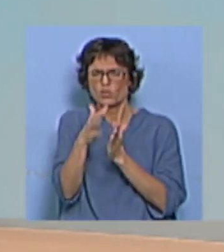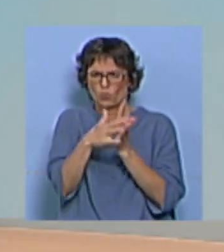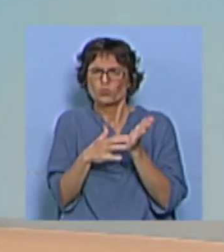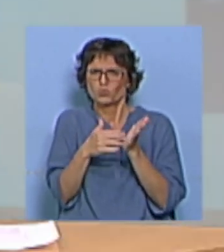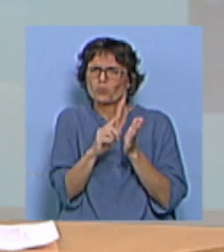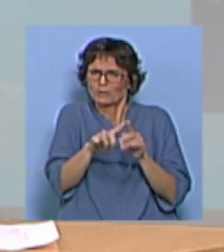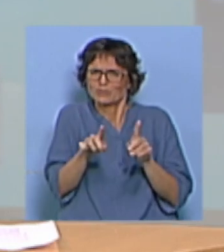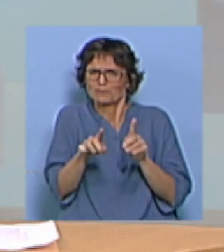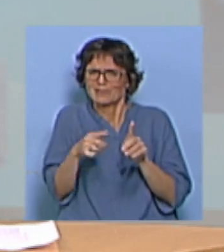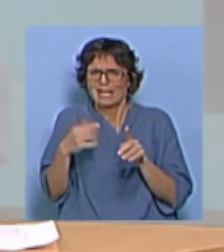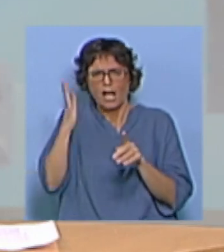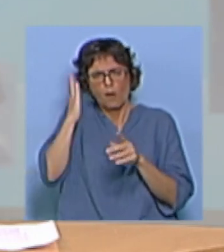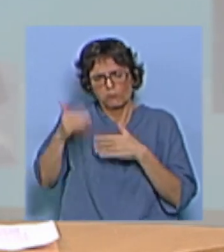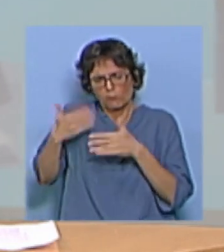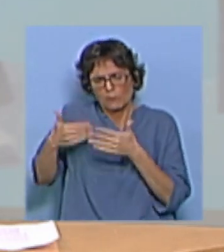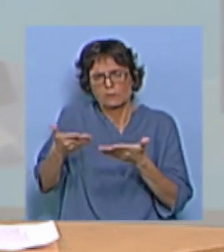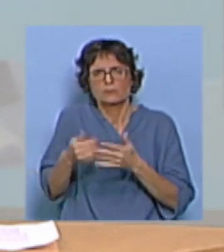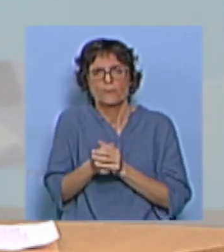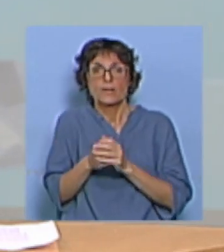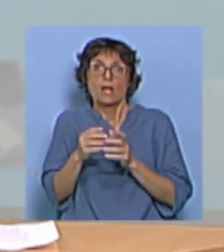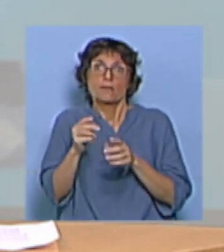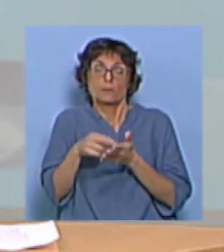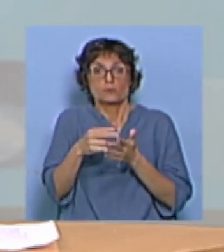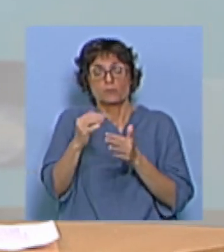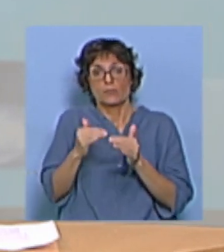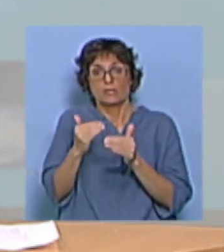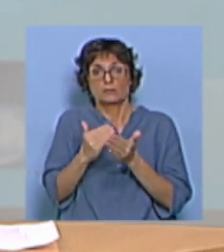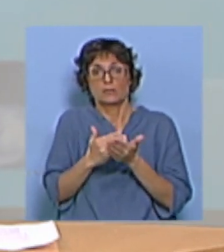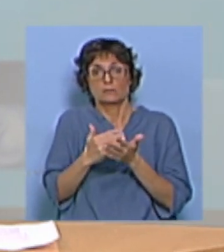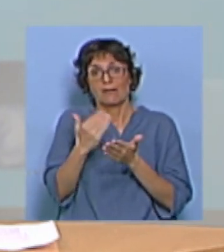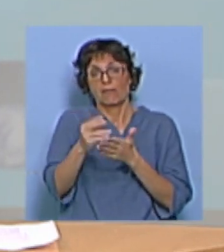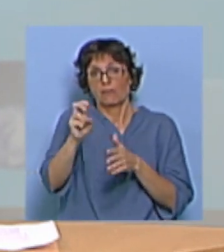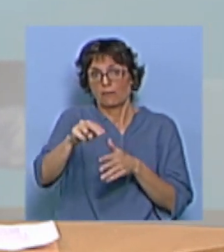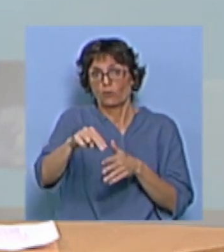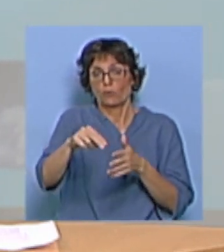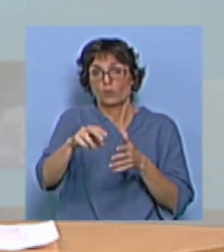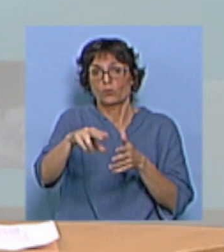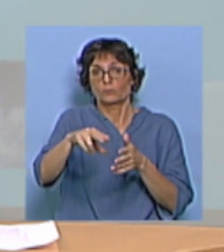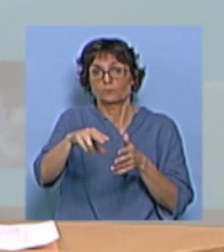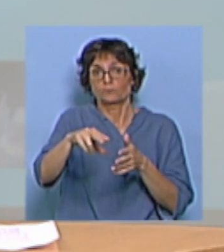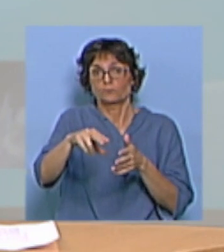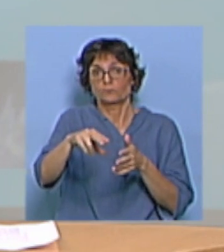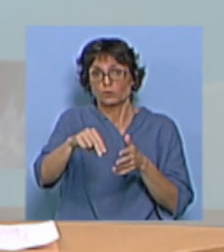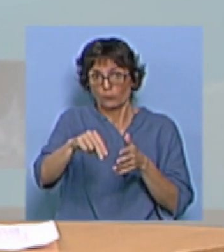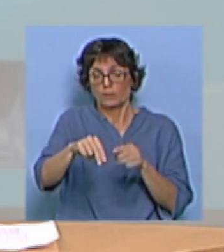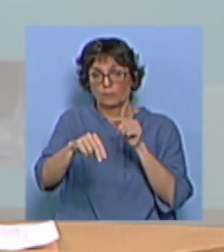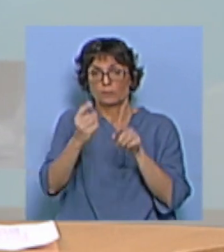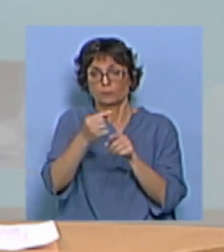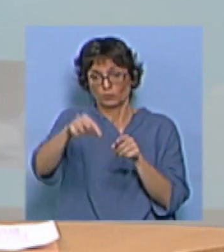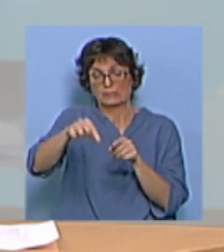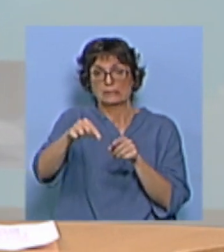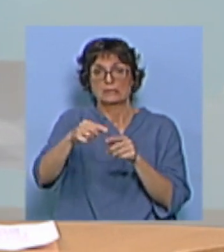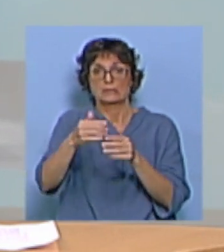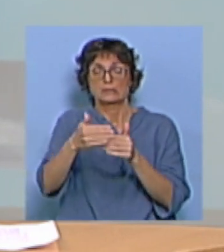podia fazer já, mas esperamos para a Assembleia de Novembro uma reflexão mais aprofundada sobre essas matérias, sobre as consequências e